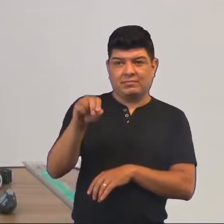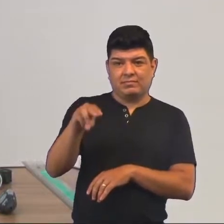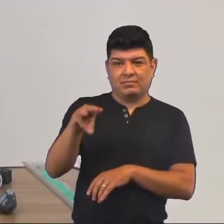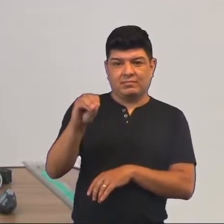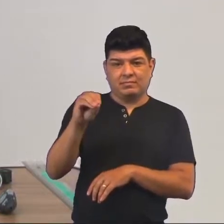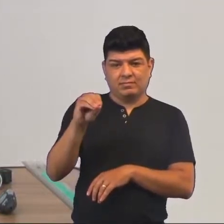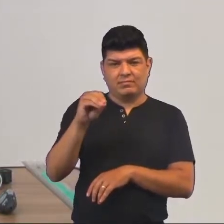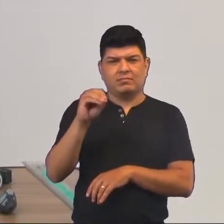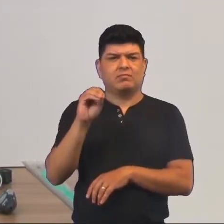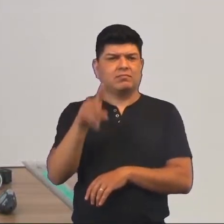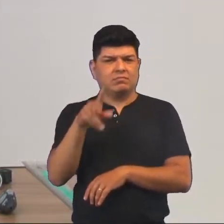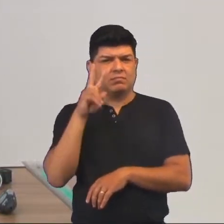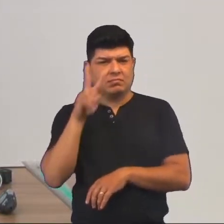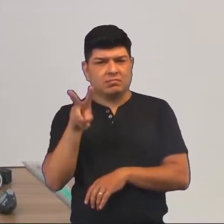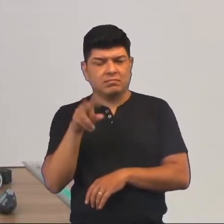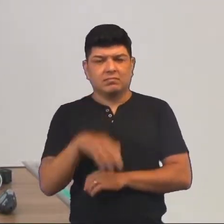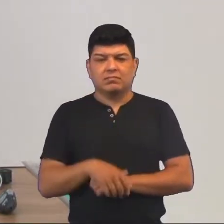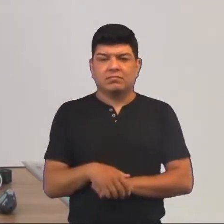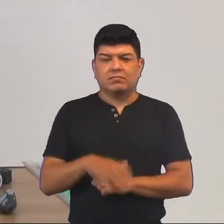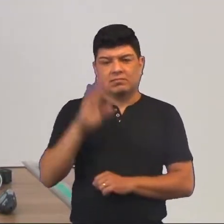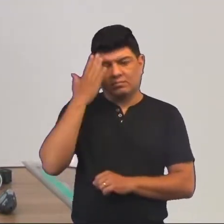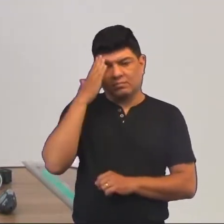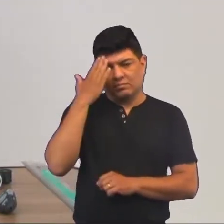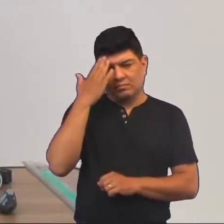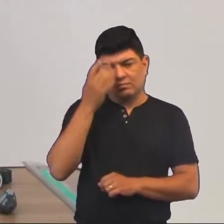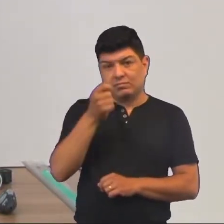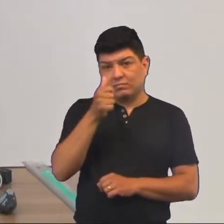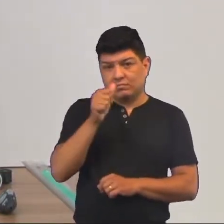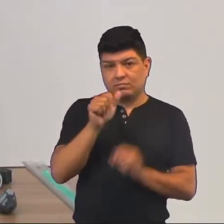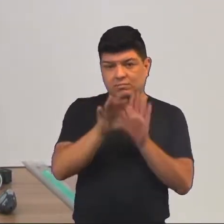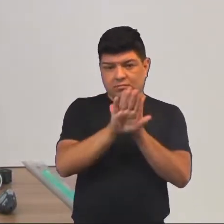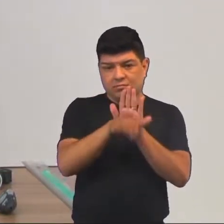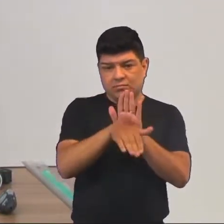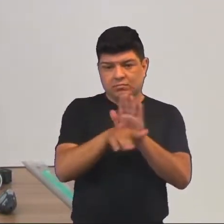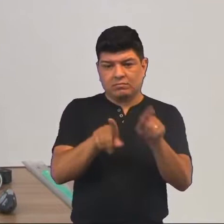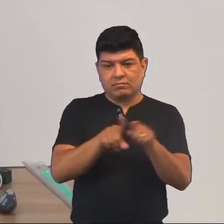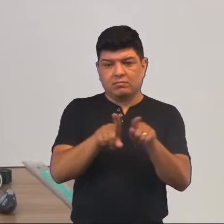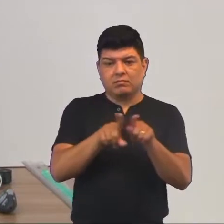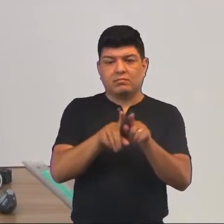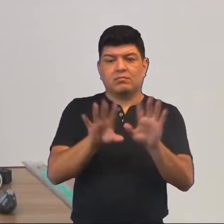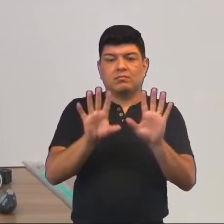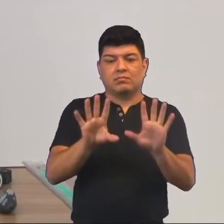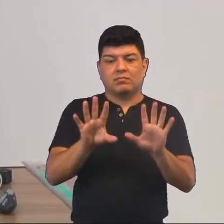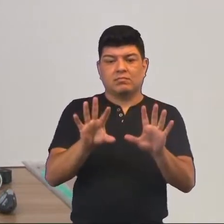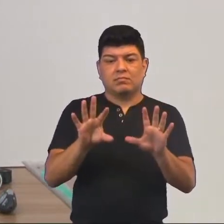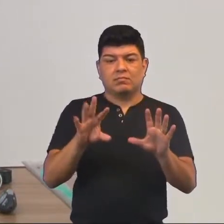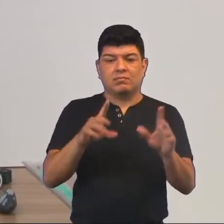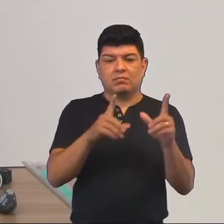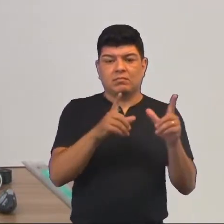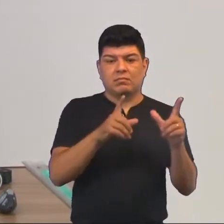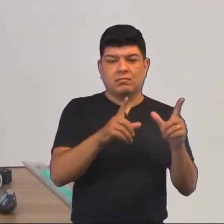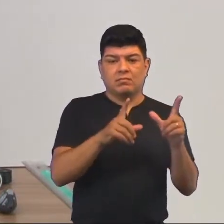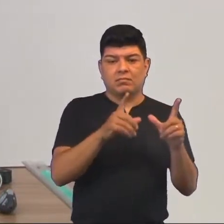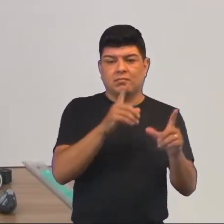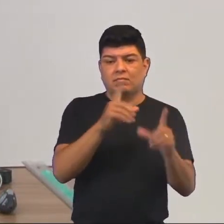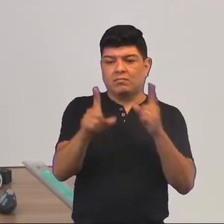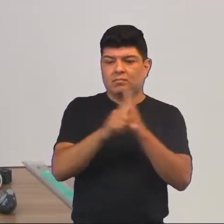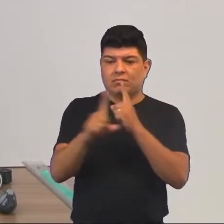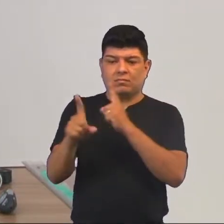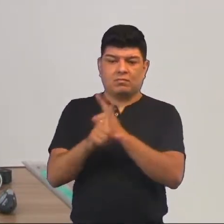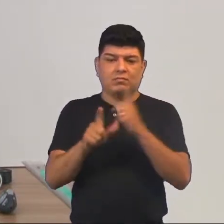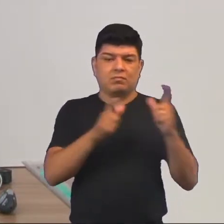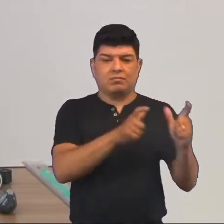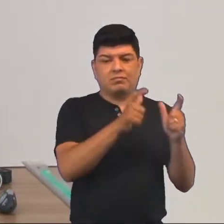sobre essa vara de gnomo? Vamos compreender um pouco sobre essa projeção de sombras com respeito a nos localizar